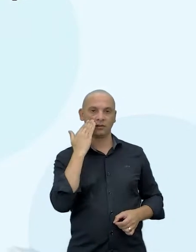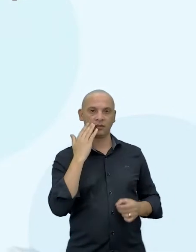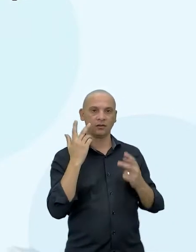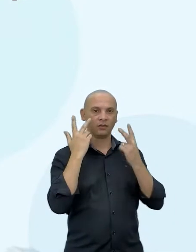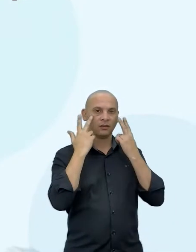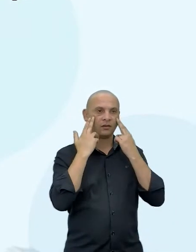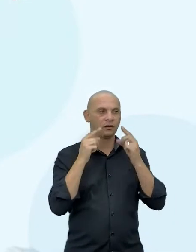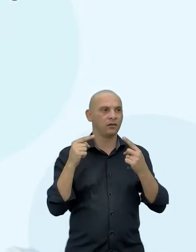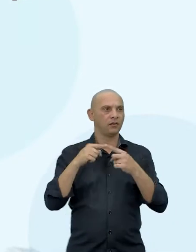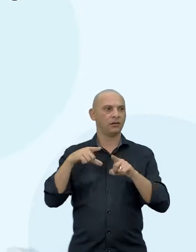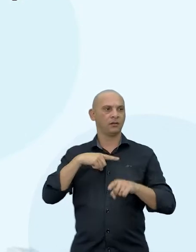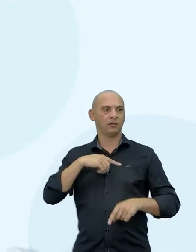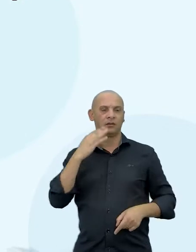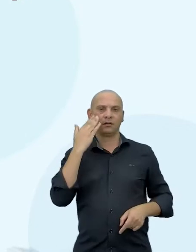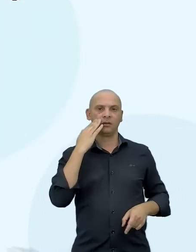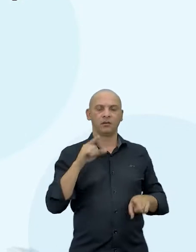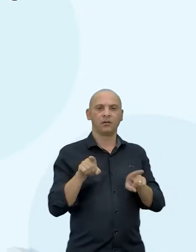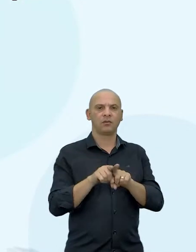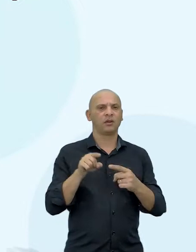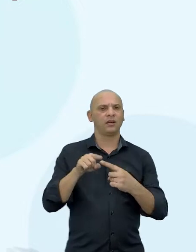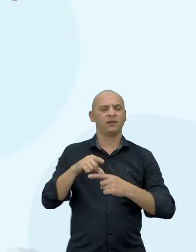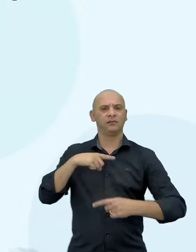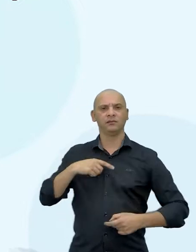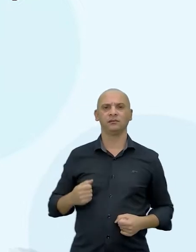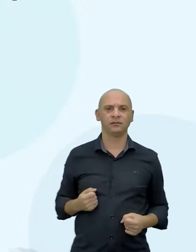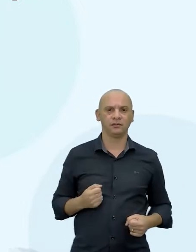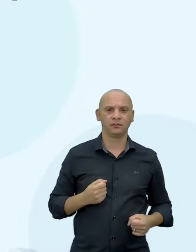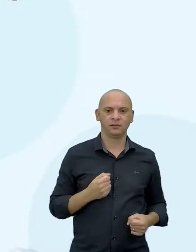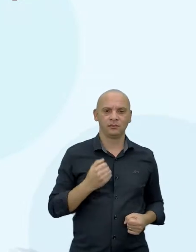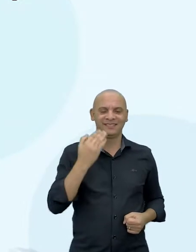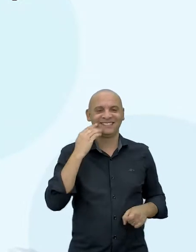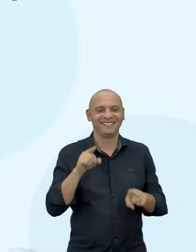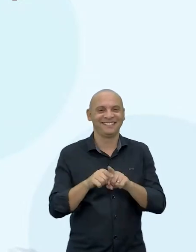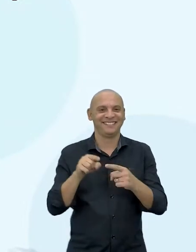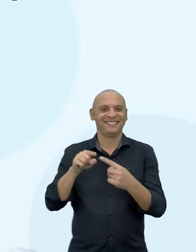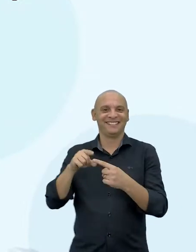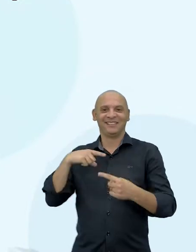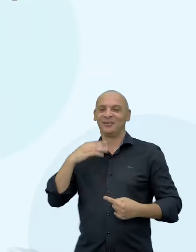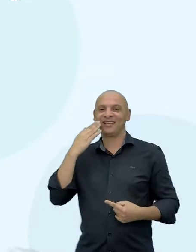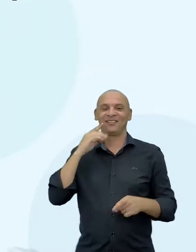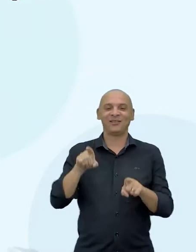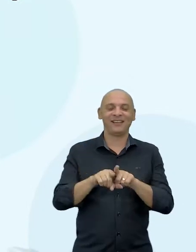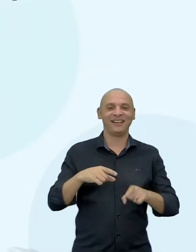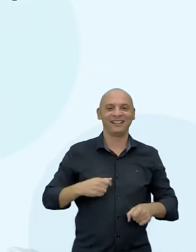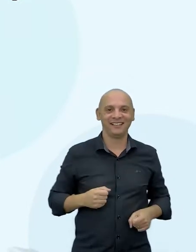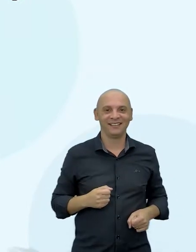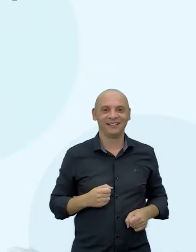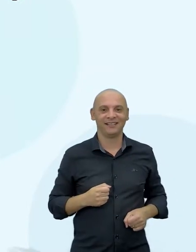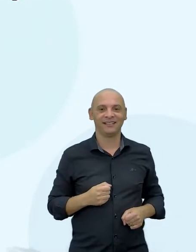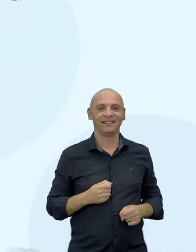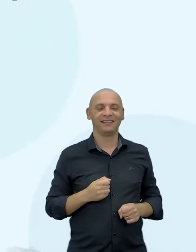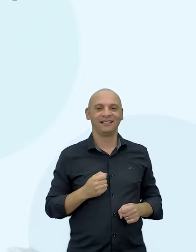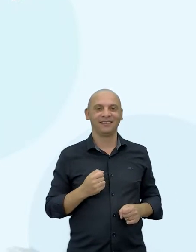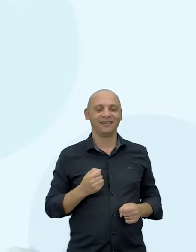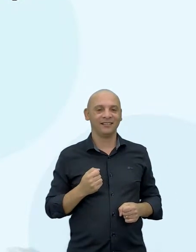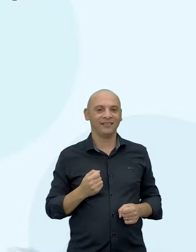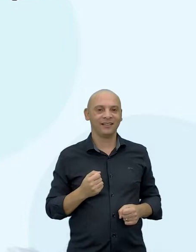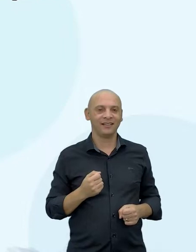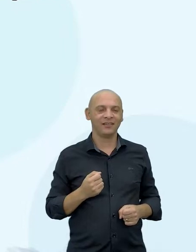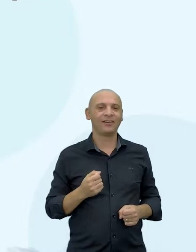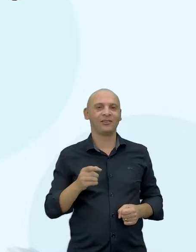produção e distribuição de alimentos. Então, produção orgânica, agroecologia, tecnologia social,